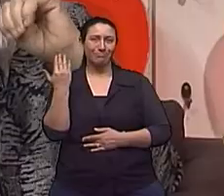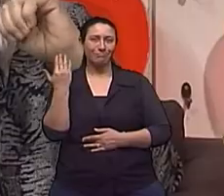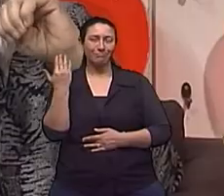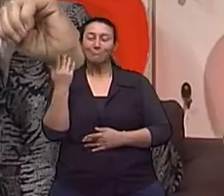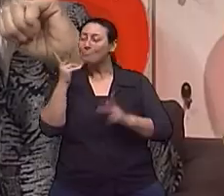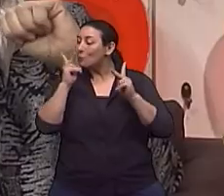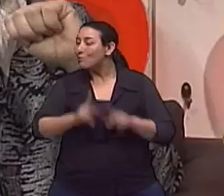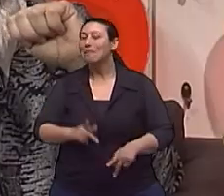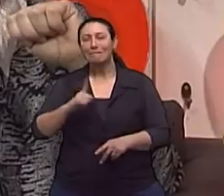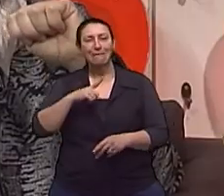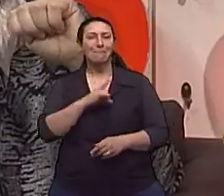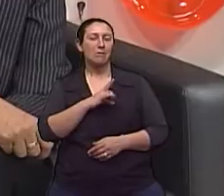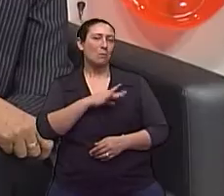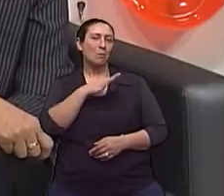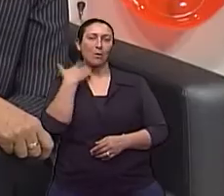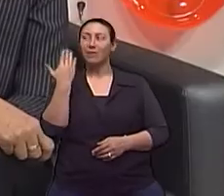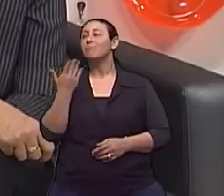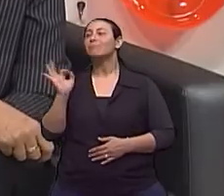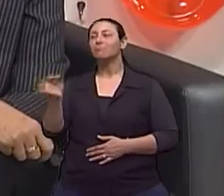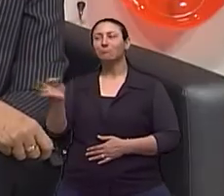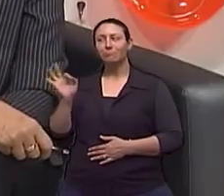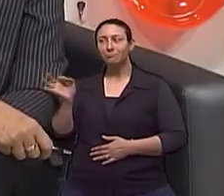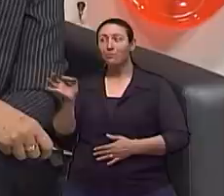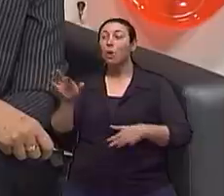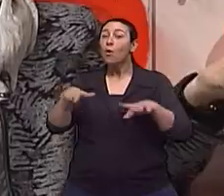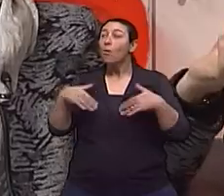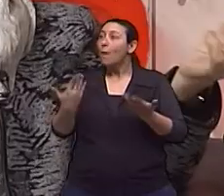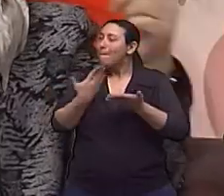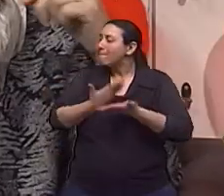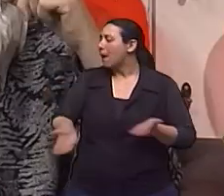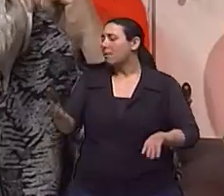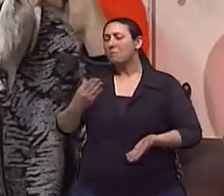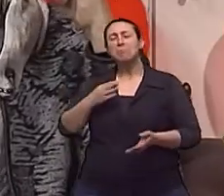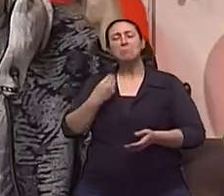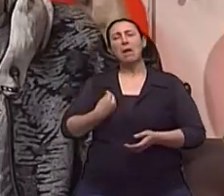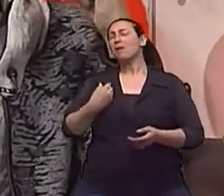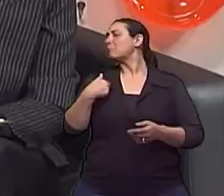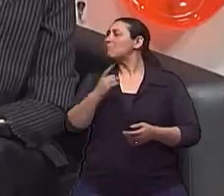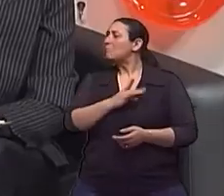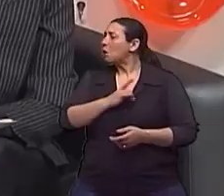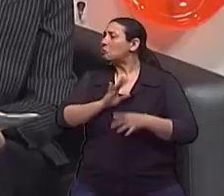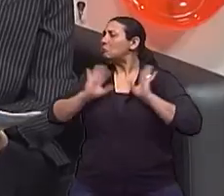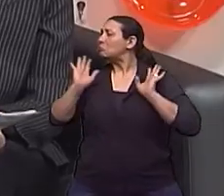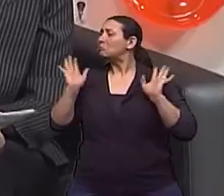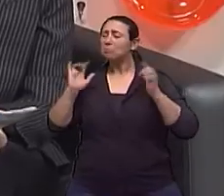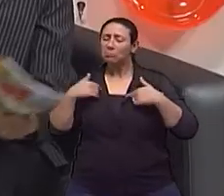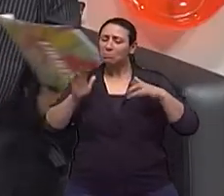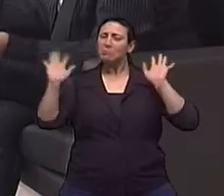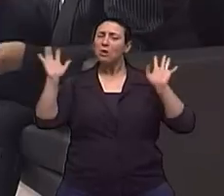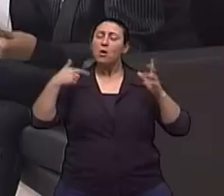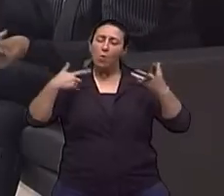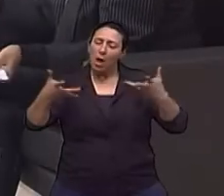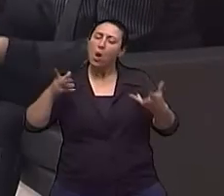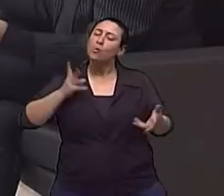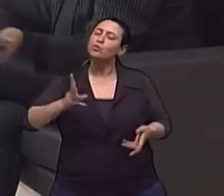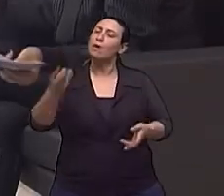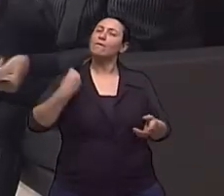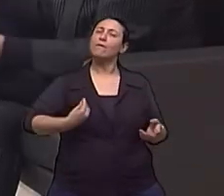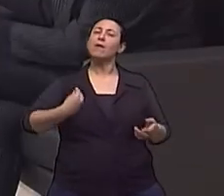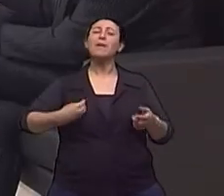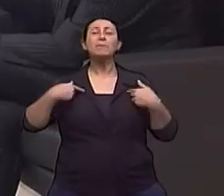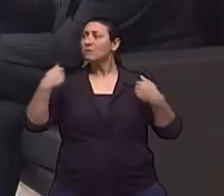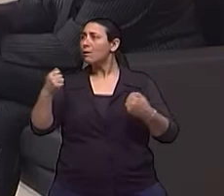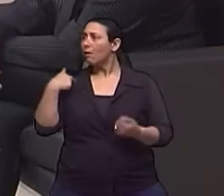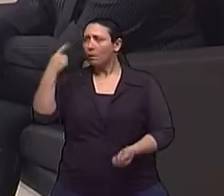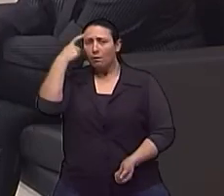e quando a gente perde o medo vocês não têm ideia o que que a da também a tranquilidade para viver e vai colher e da vida para